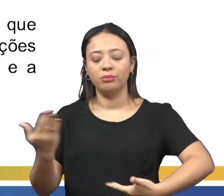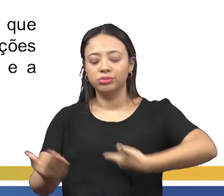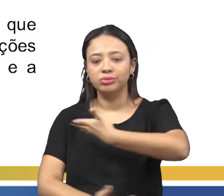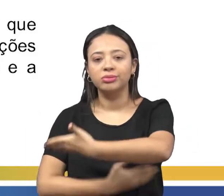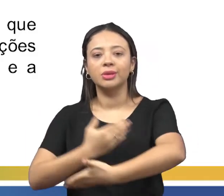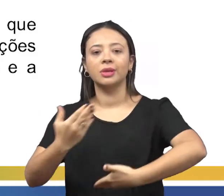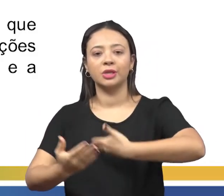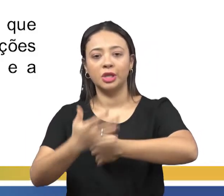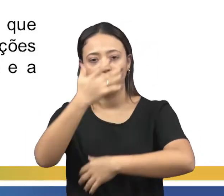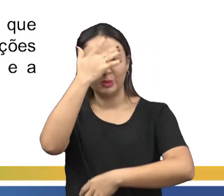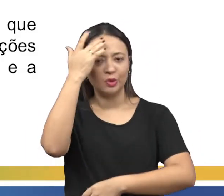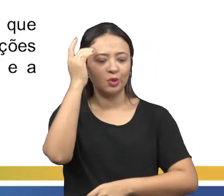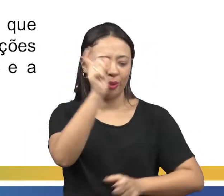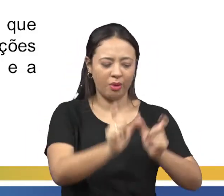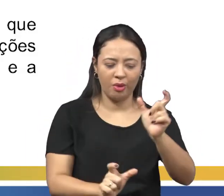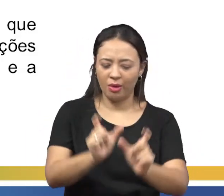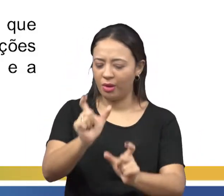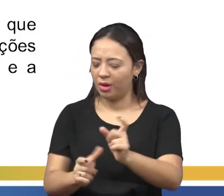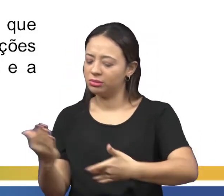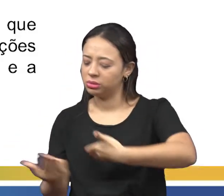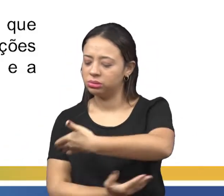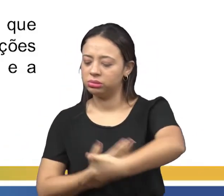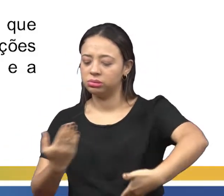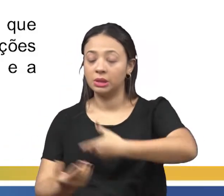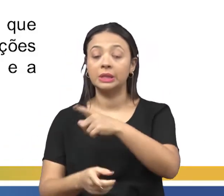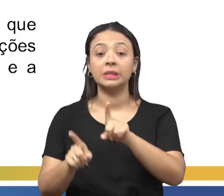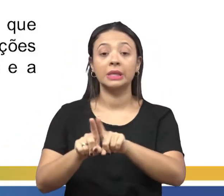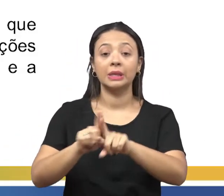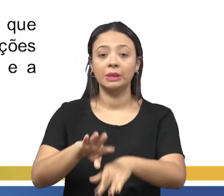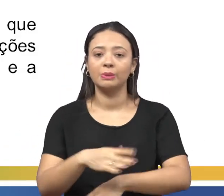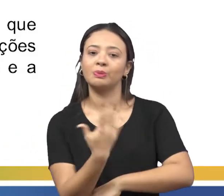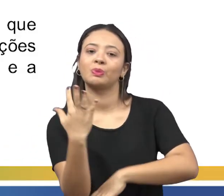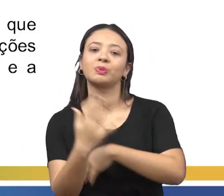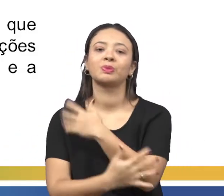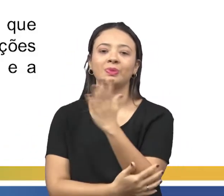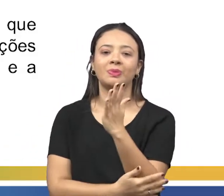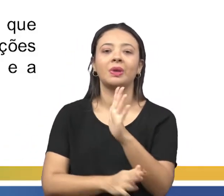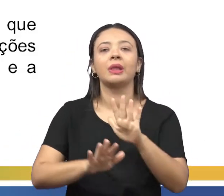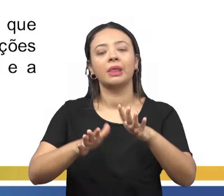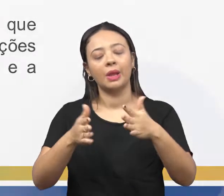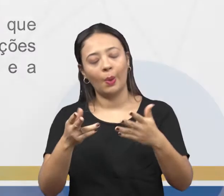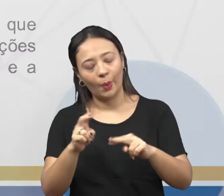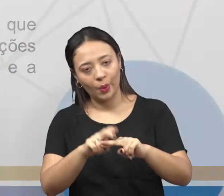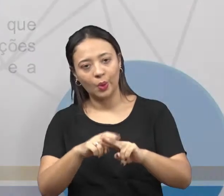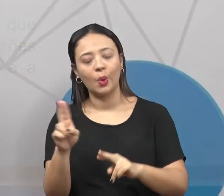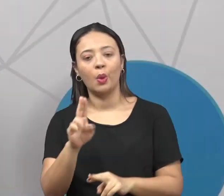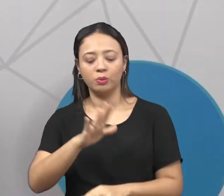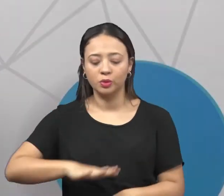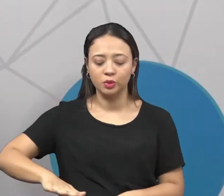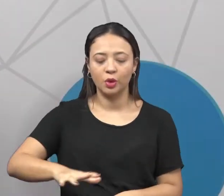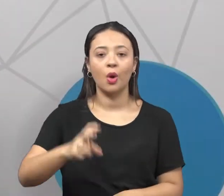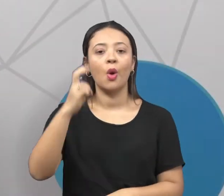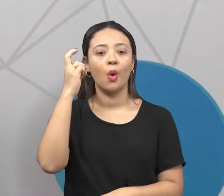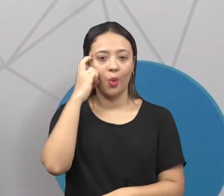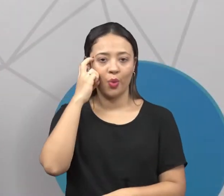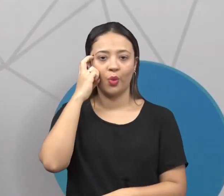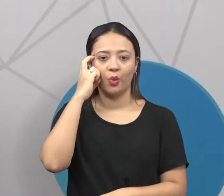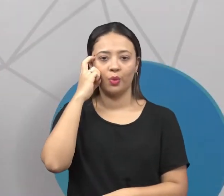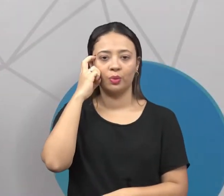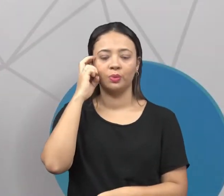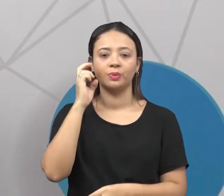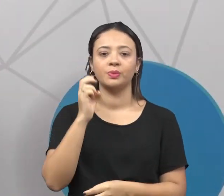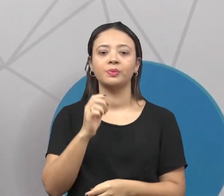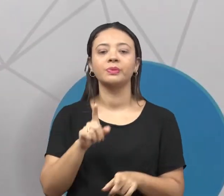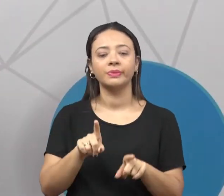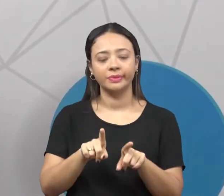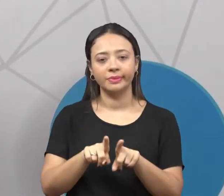entre os indivíduos, né, e com a natureza. Então, isso nós chamamos também de espaço cultural, uma paisagem cultural.